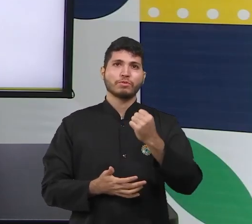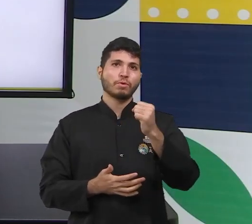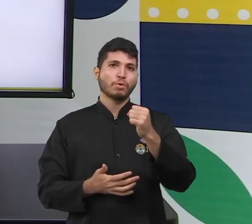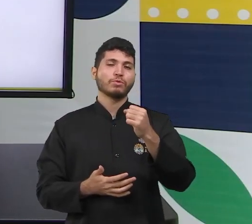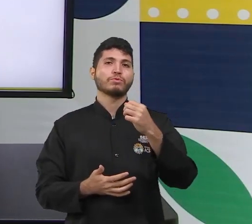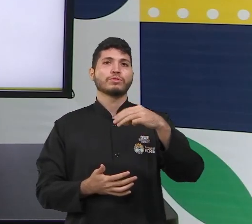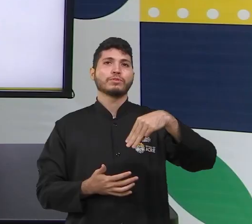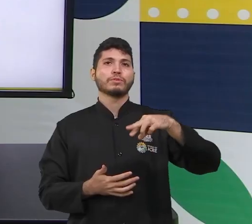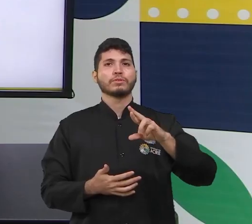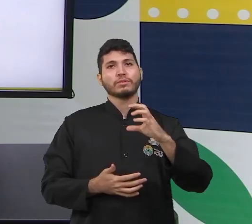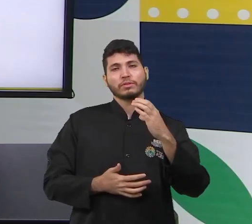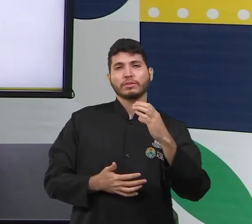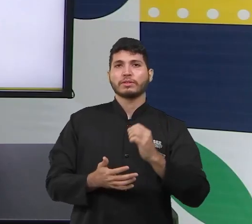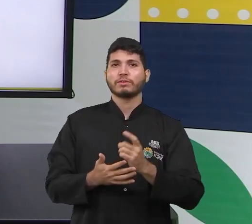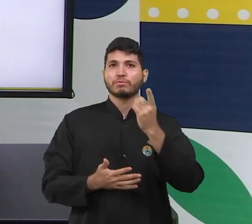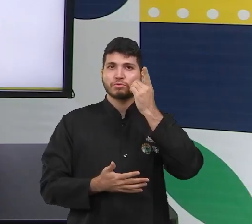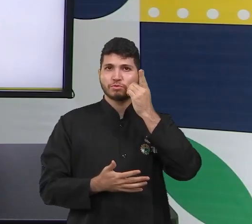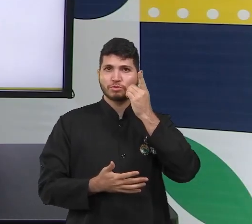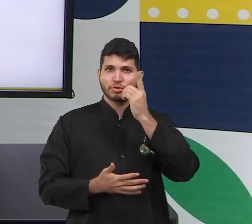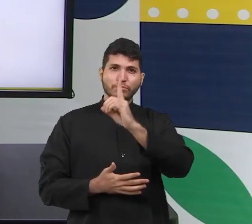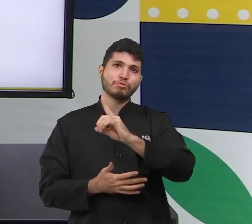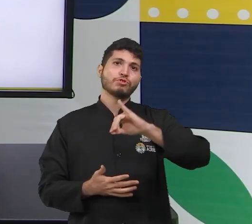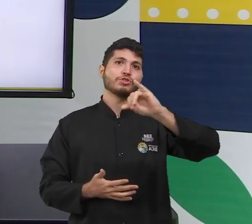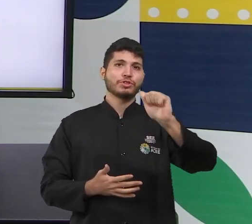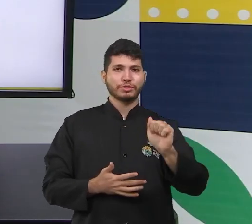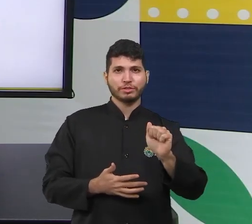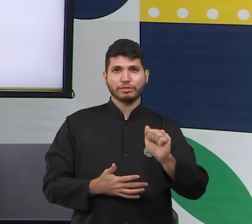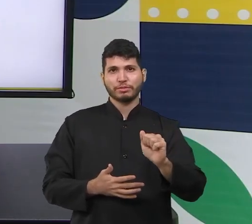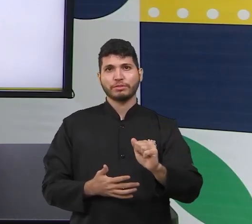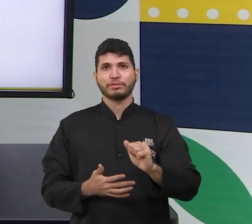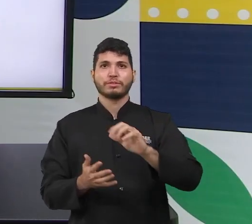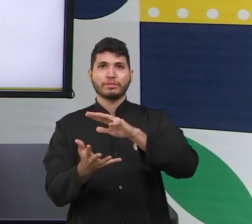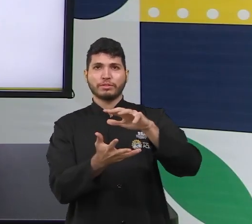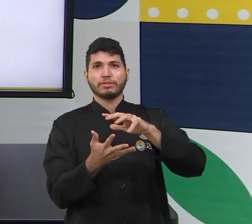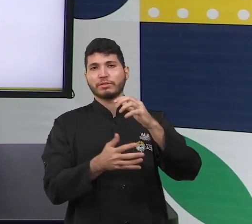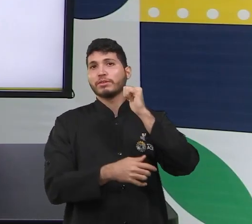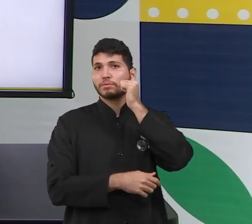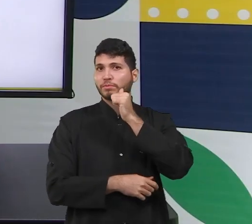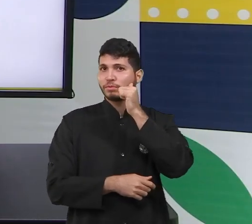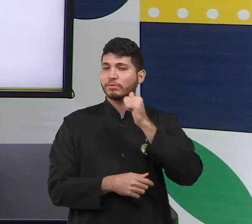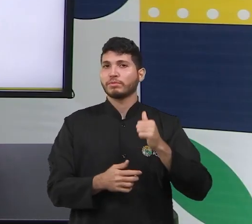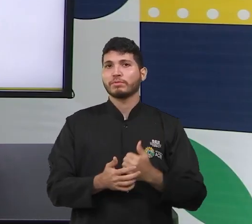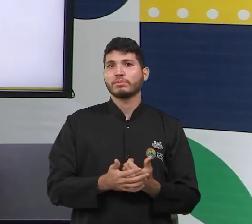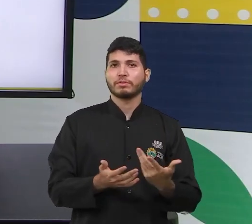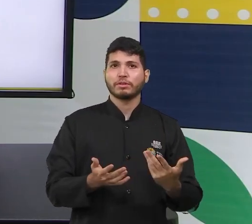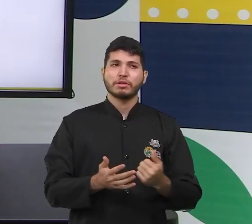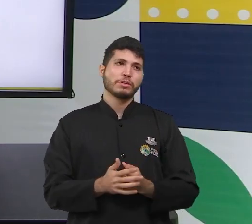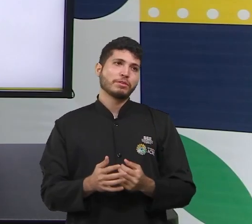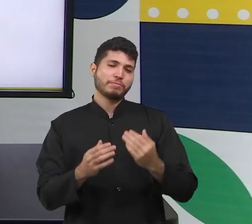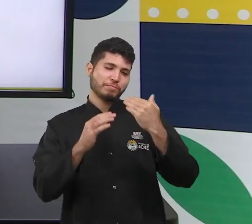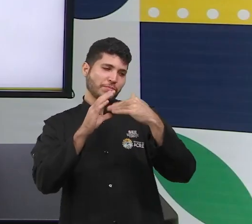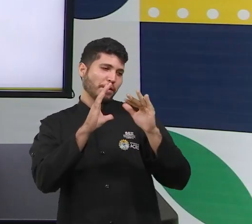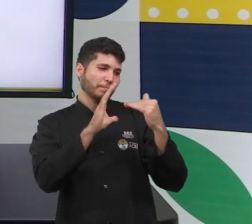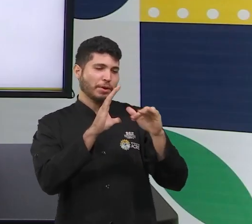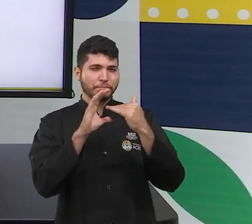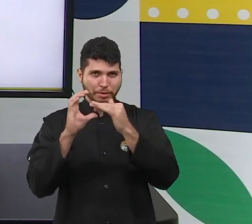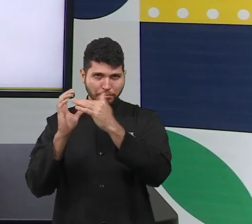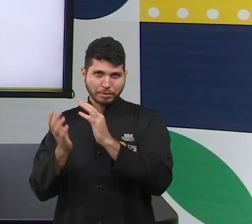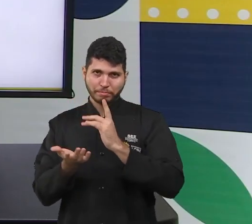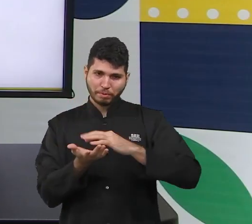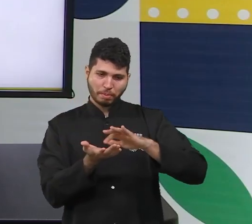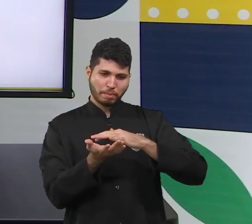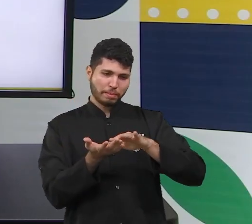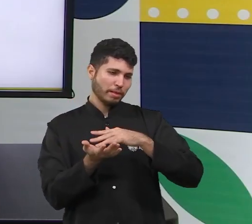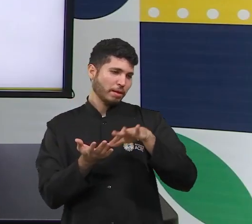que é o Dia Internacional da Mulher. De nada adianta mensagens bonitas nas redes sociais, de nada